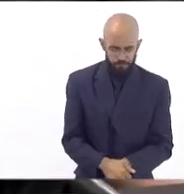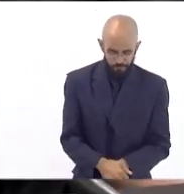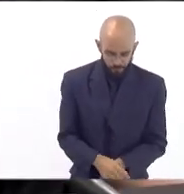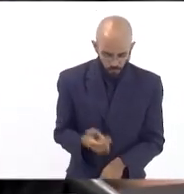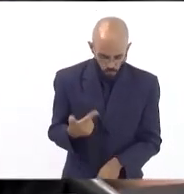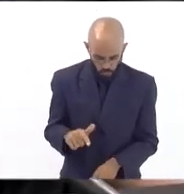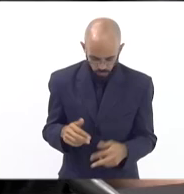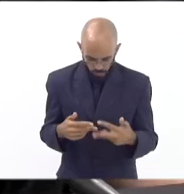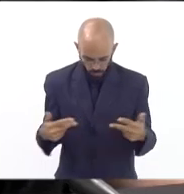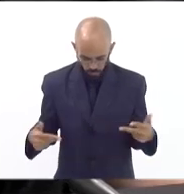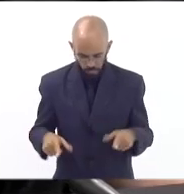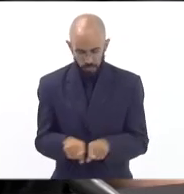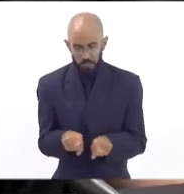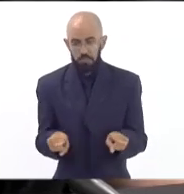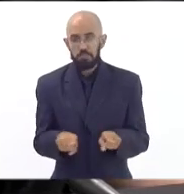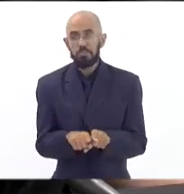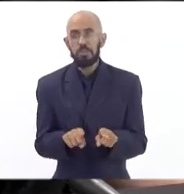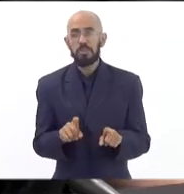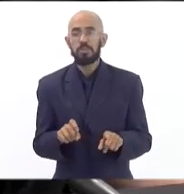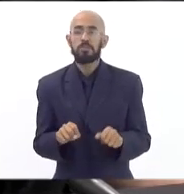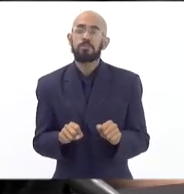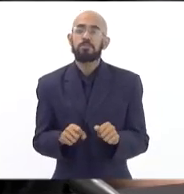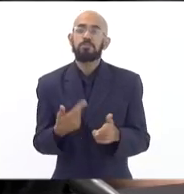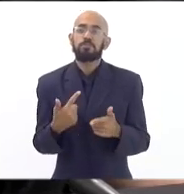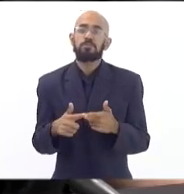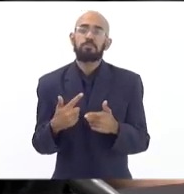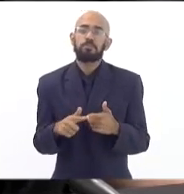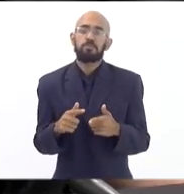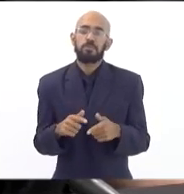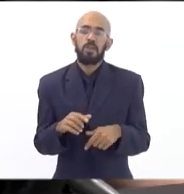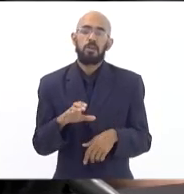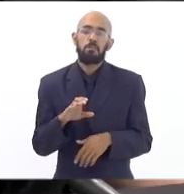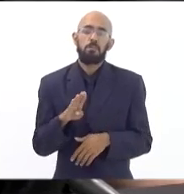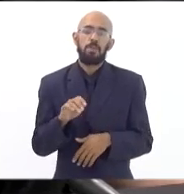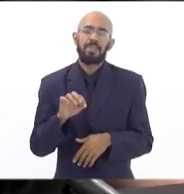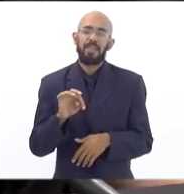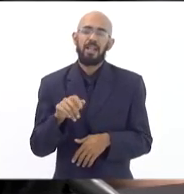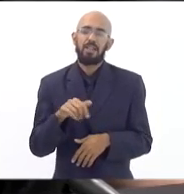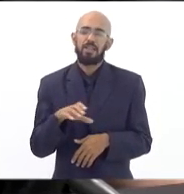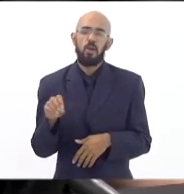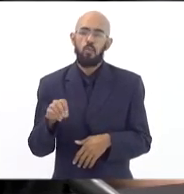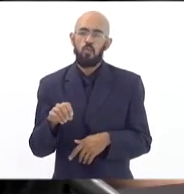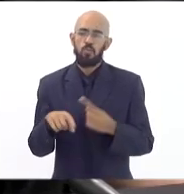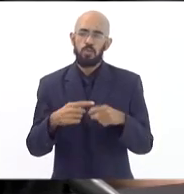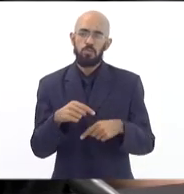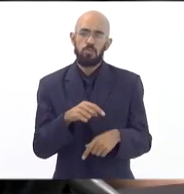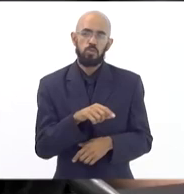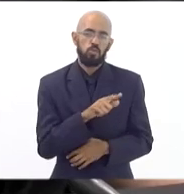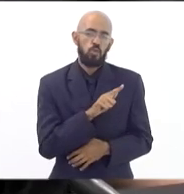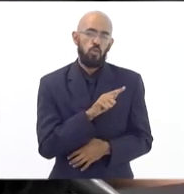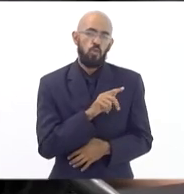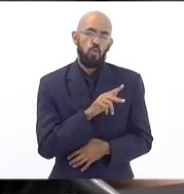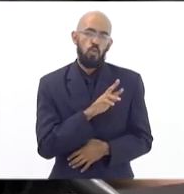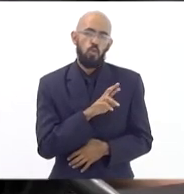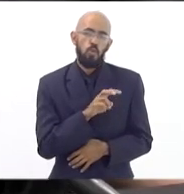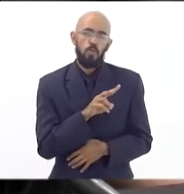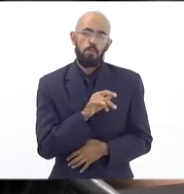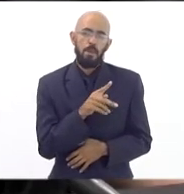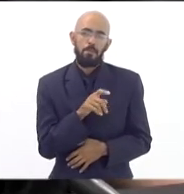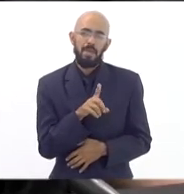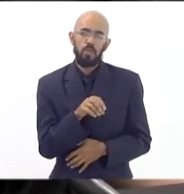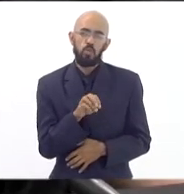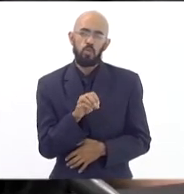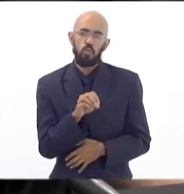aqui pela SuperVia da questão do era Batalhão virou agrupamento o efetivo era praticamente o mesmo é